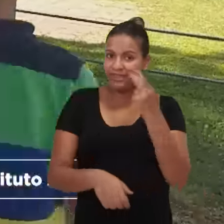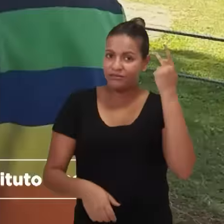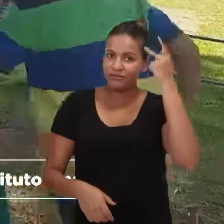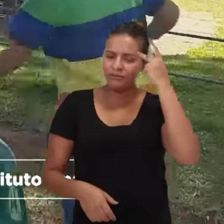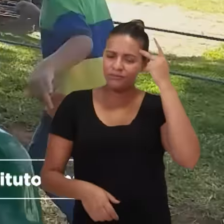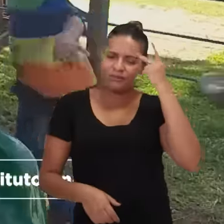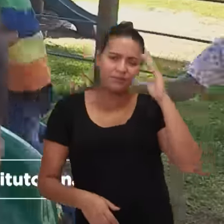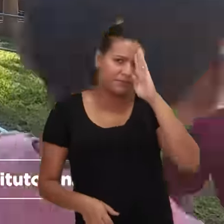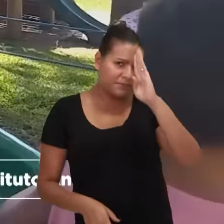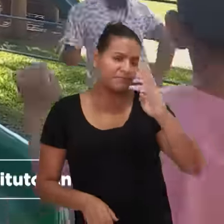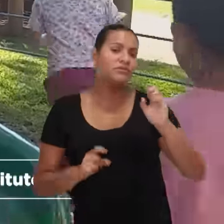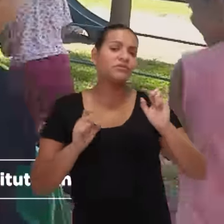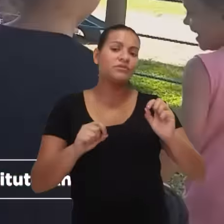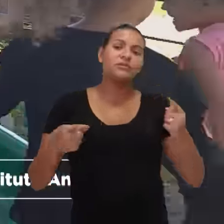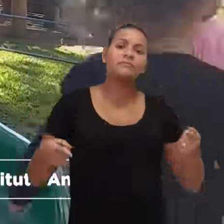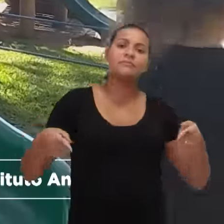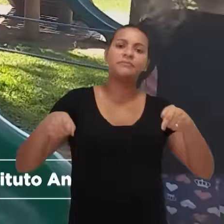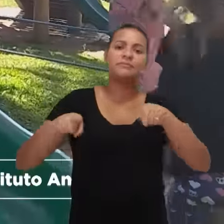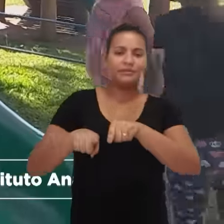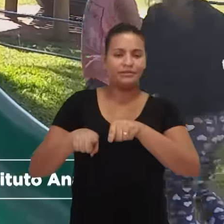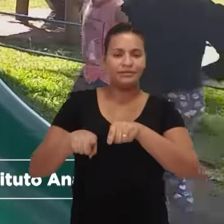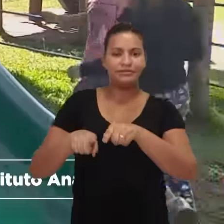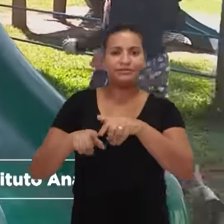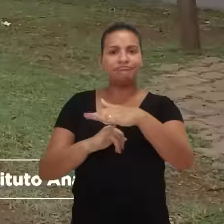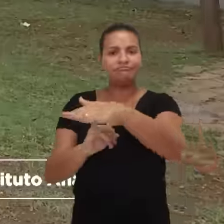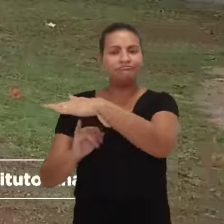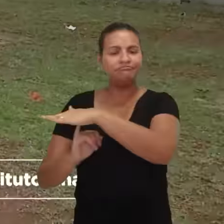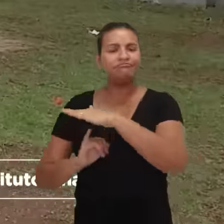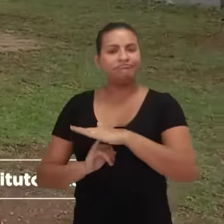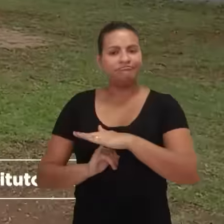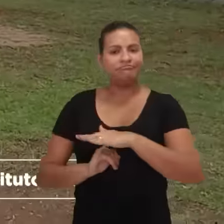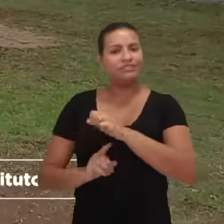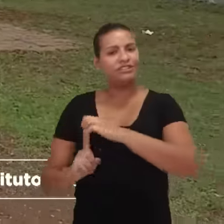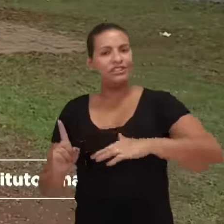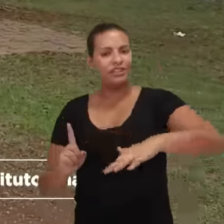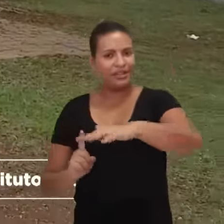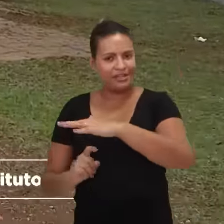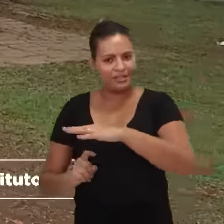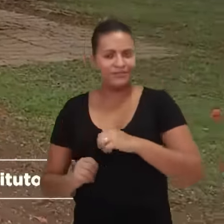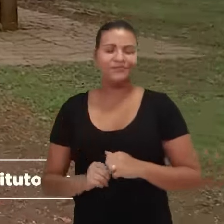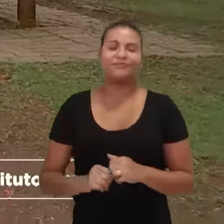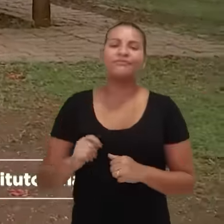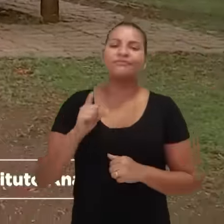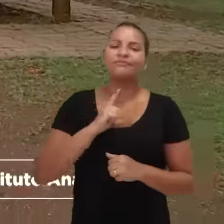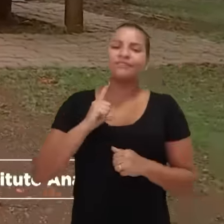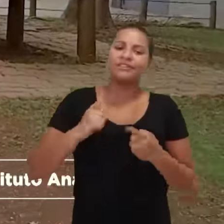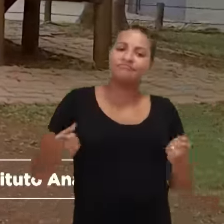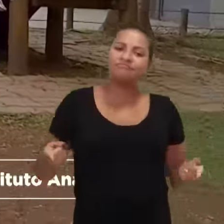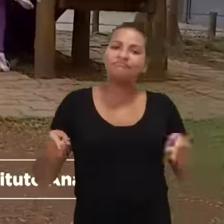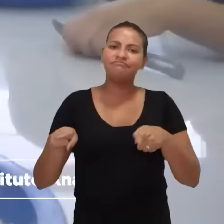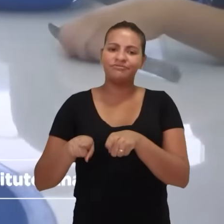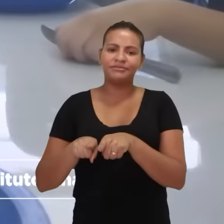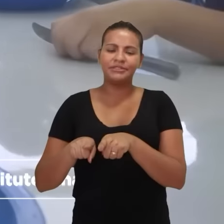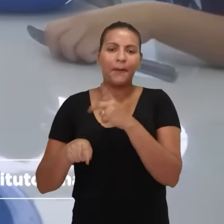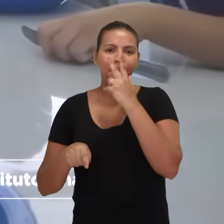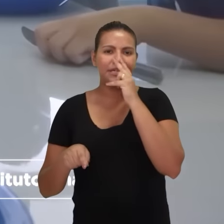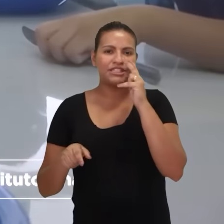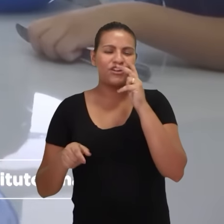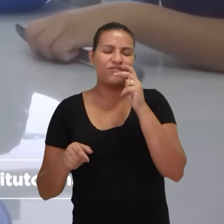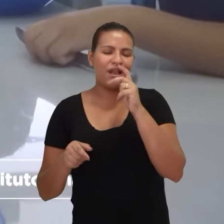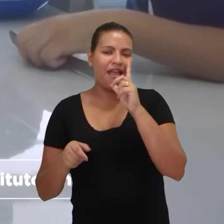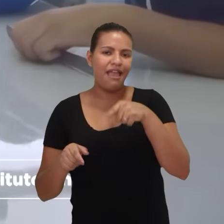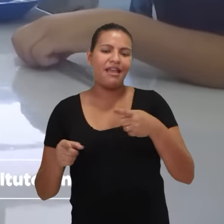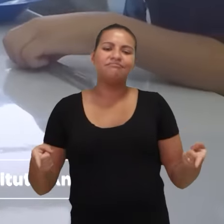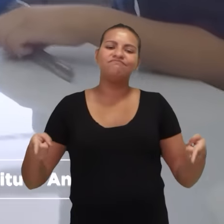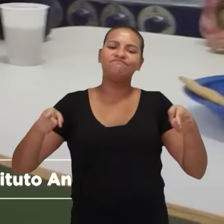foi a parceria com organizações da sociedade civil. Esse modelo, também conhecido como conveniamento, possibilitou expansão